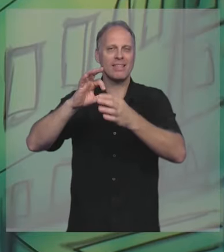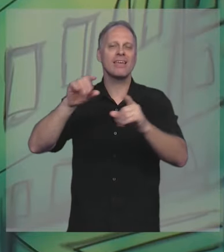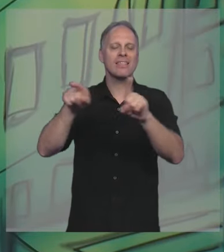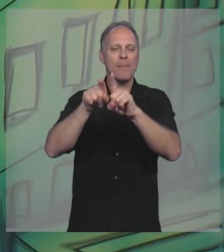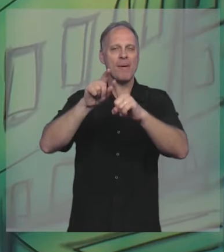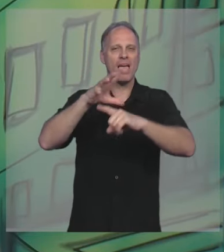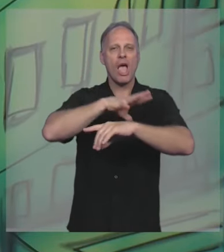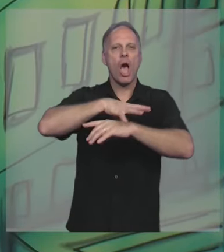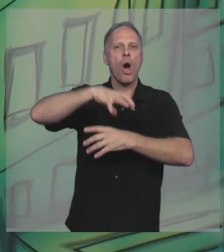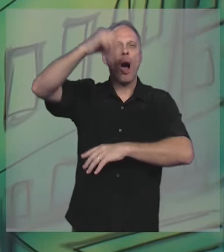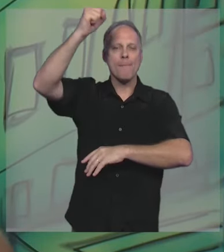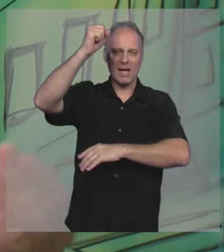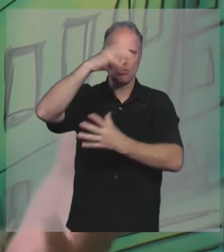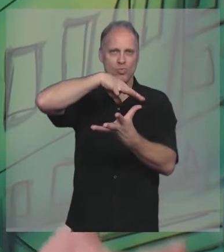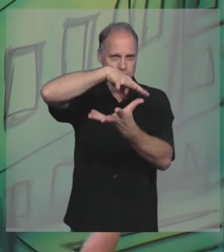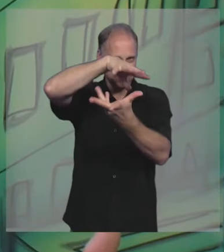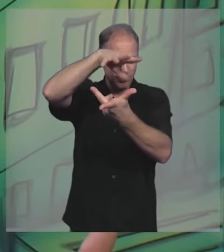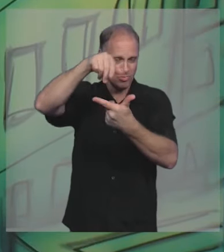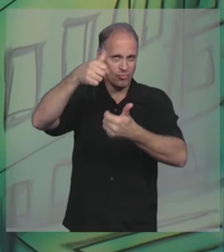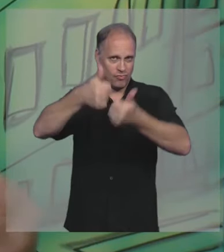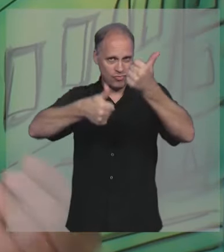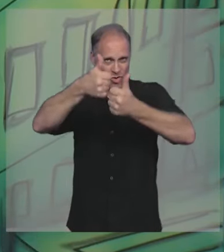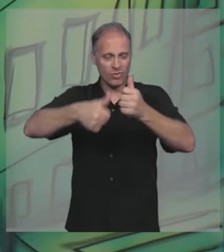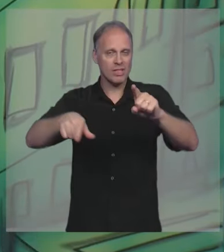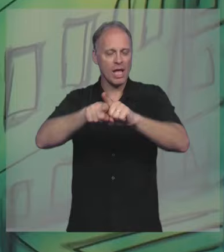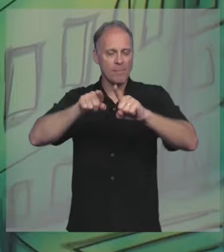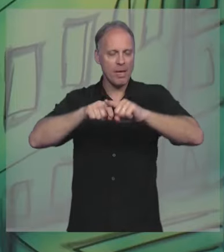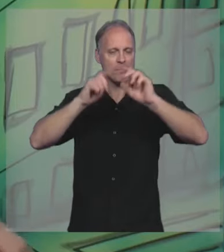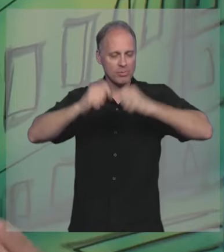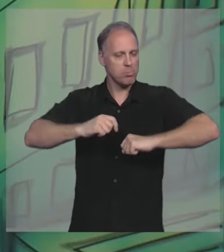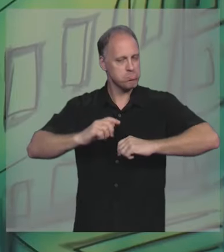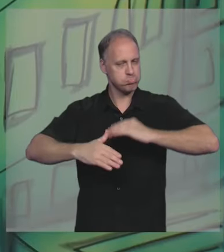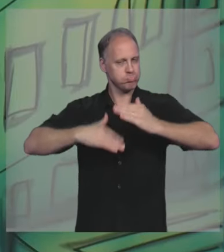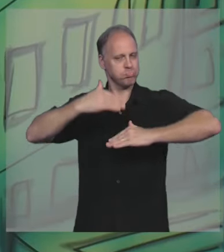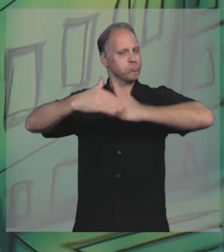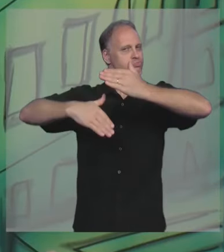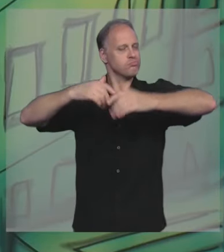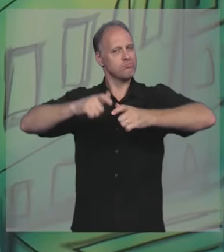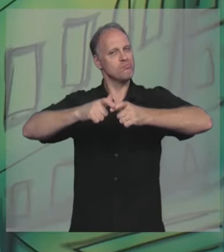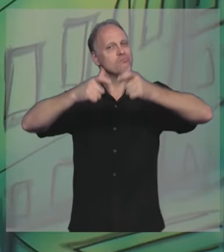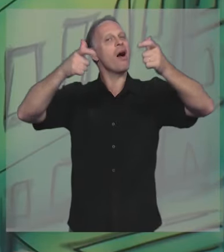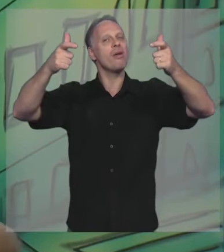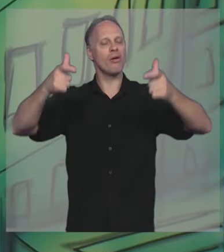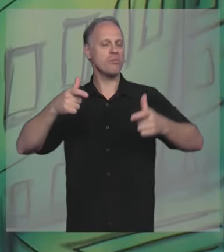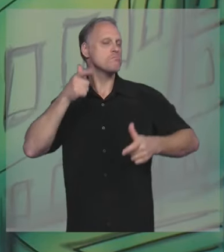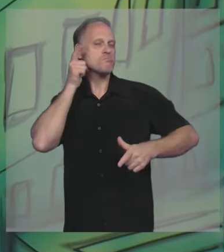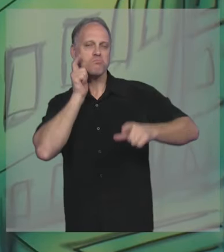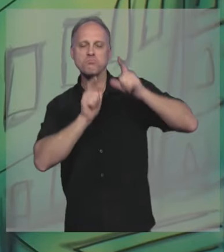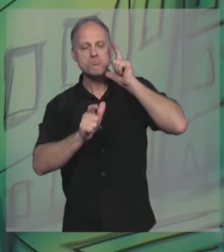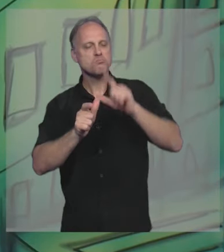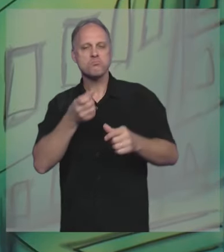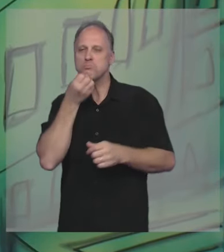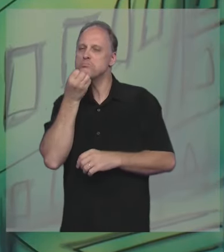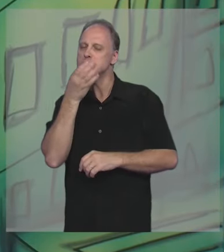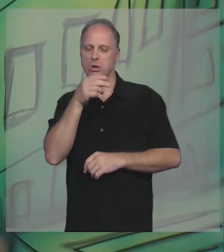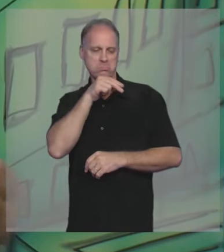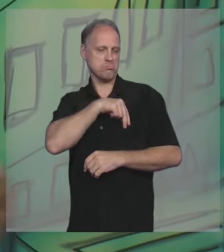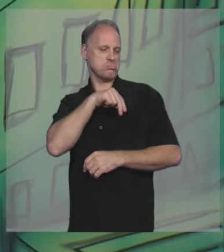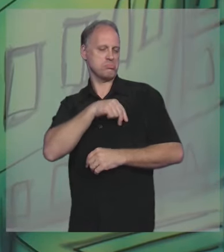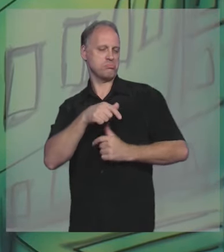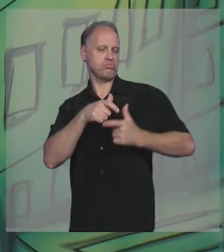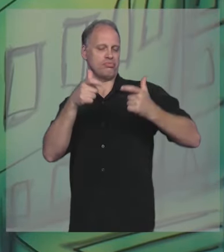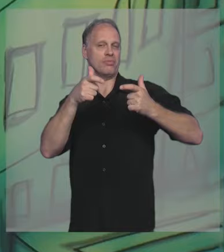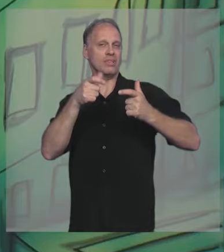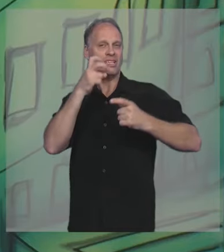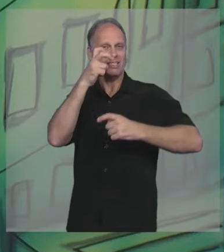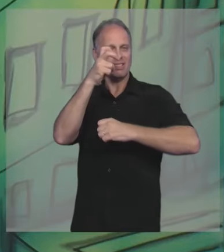né? Também a possibilidade de crescimento, né, cada vez maior, ganhos sociais. E 5